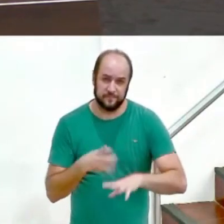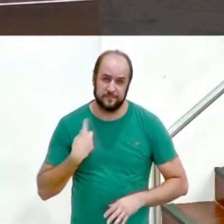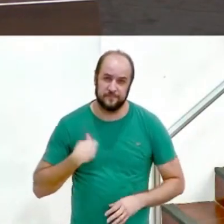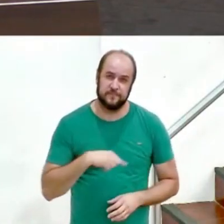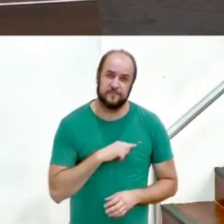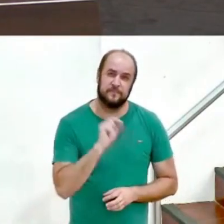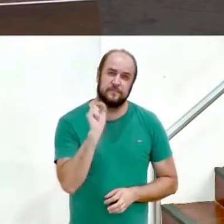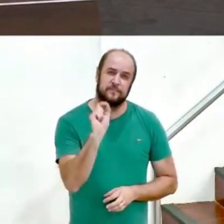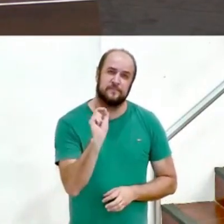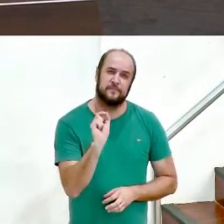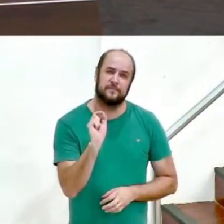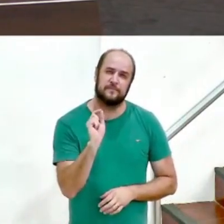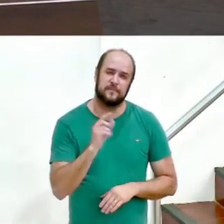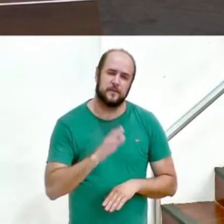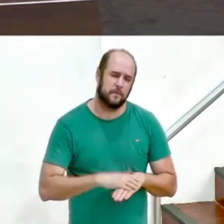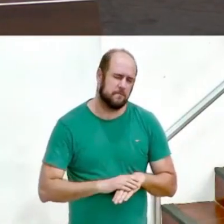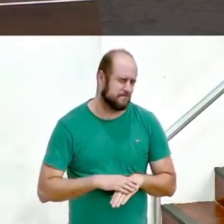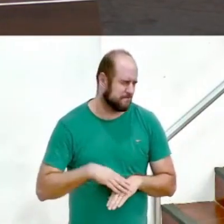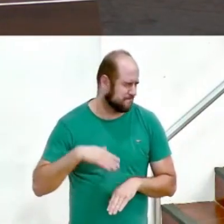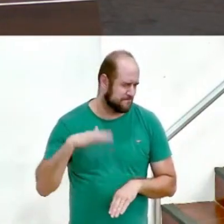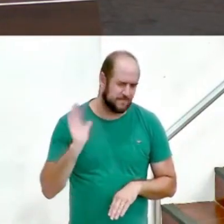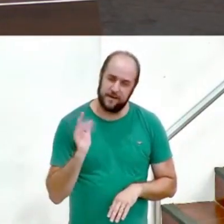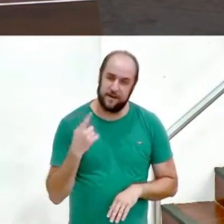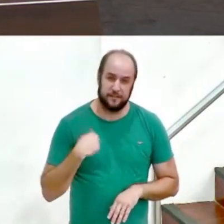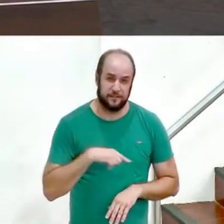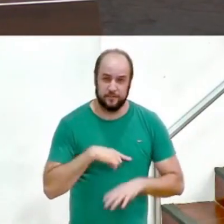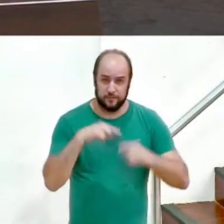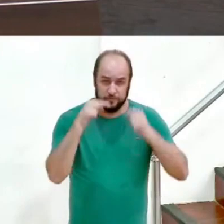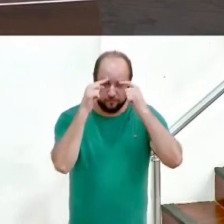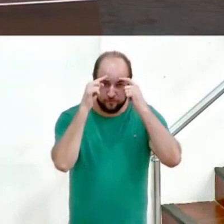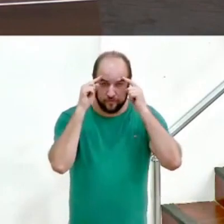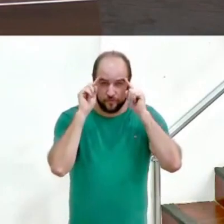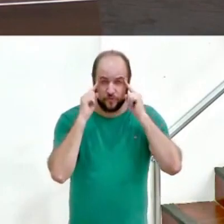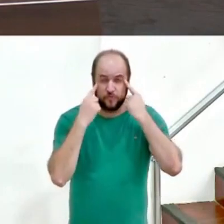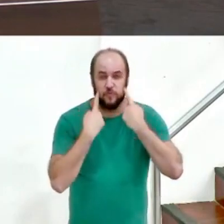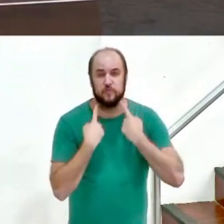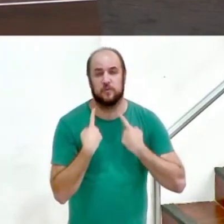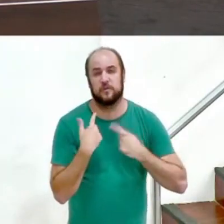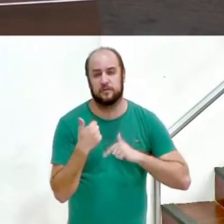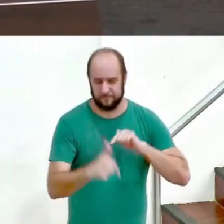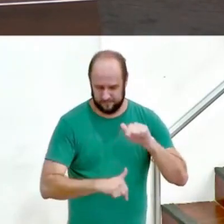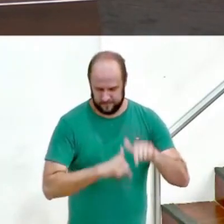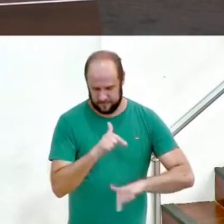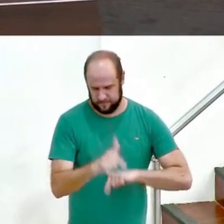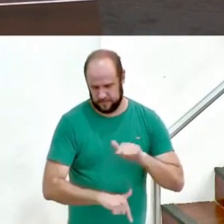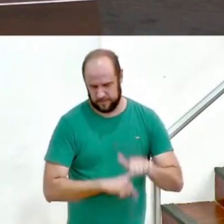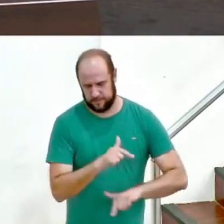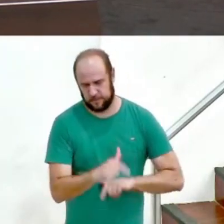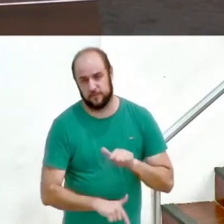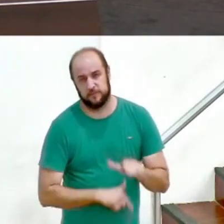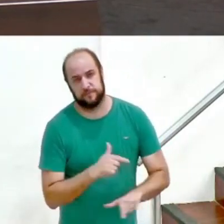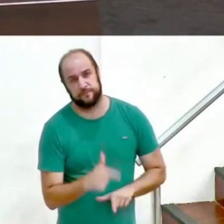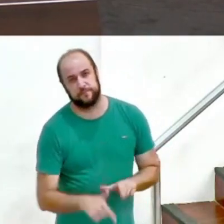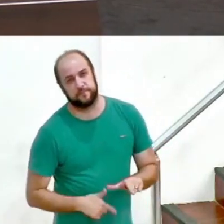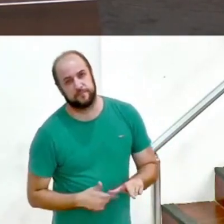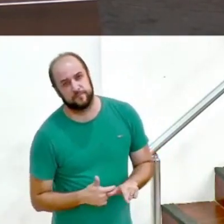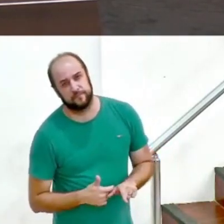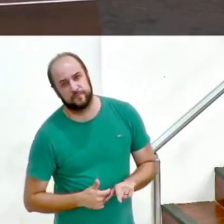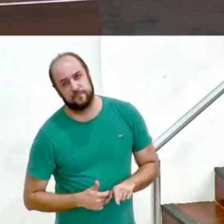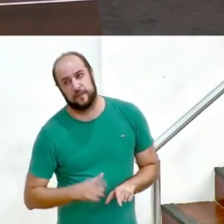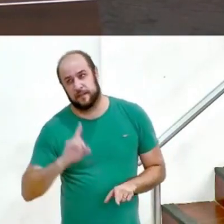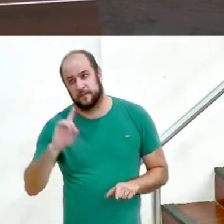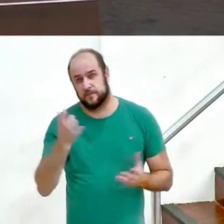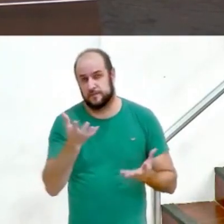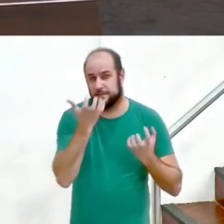que é muito mais do que o nosso suor, o nosso trabalho, que Deus espera